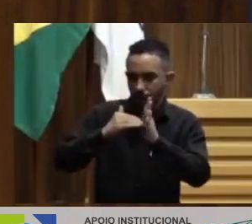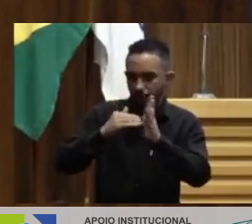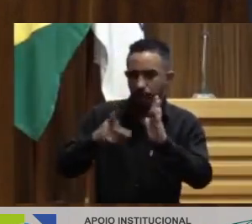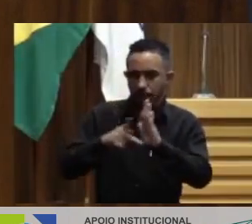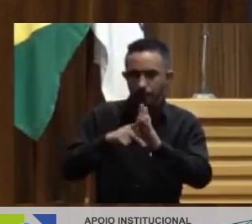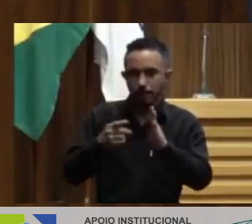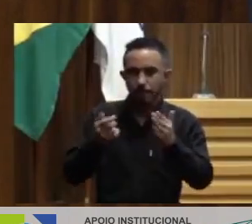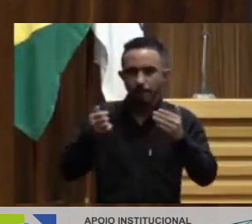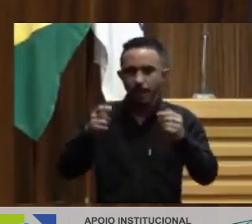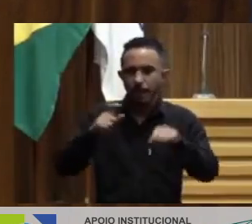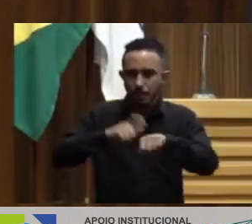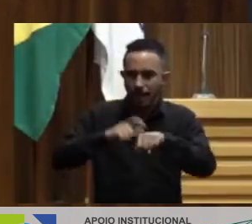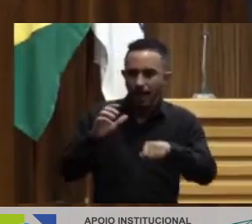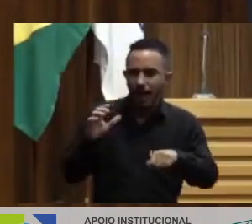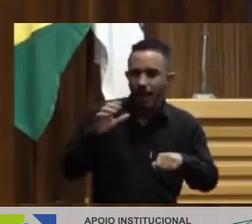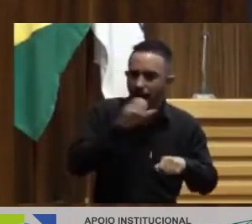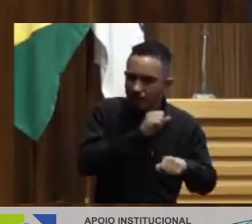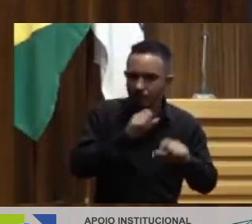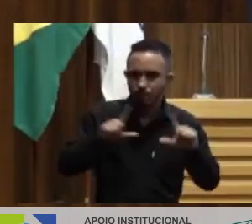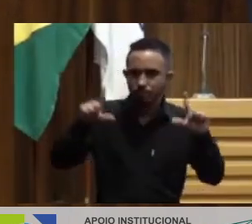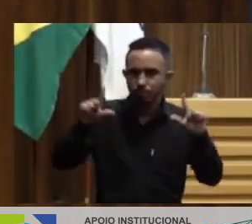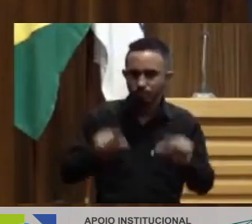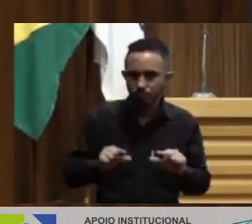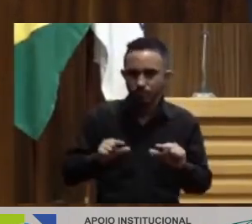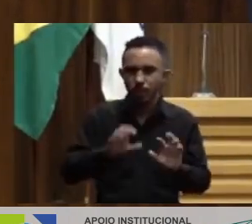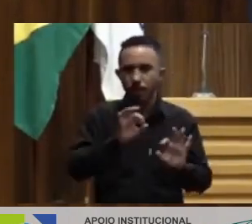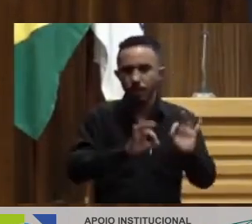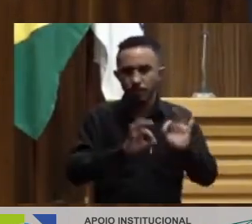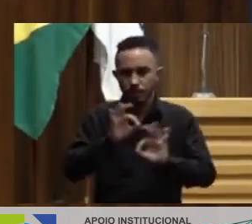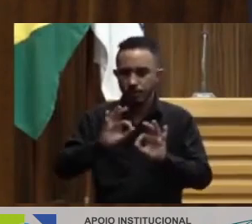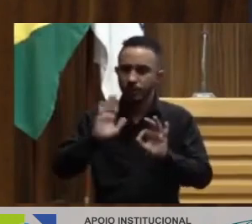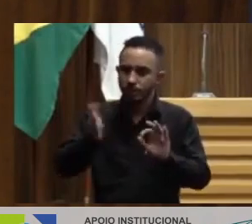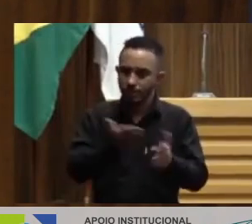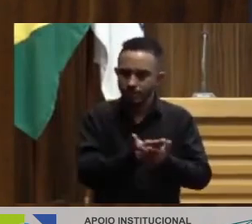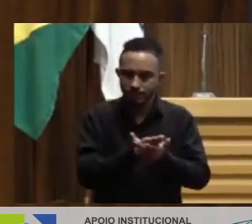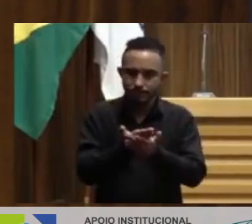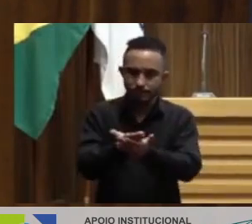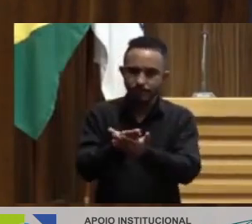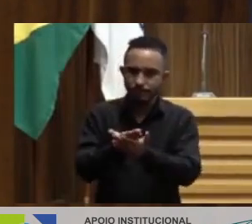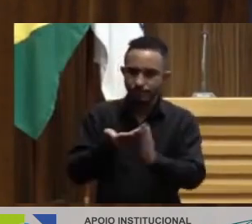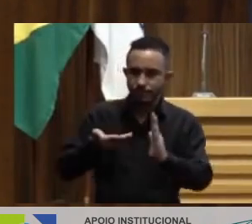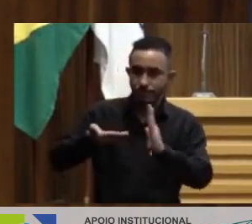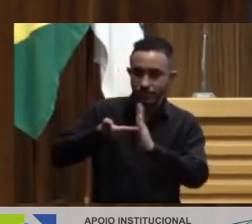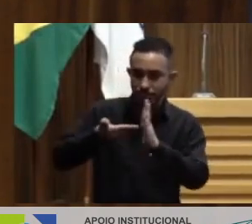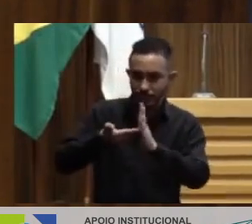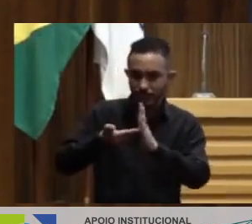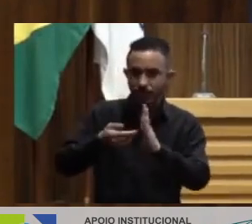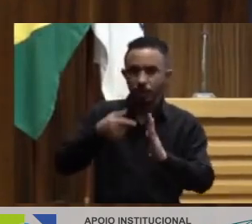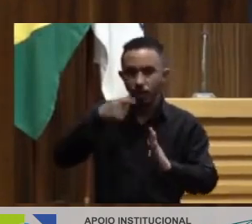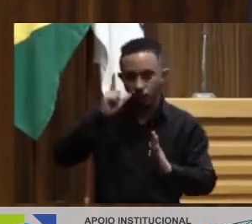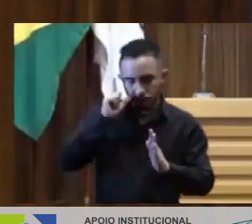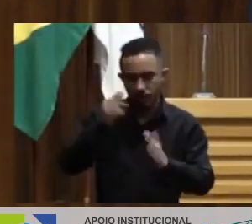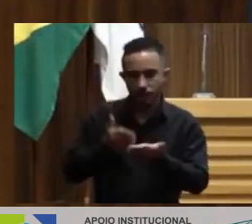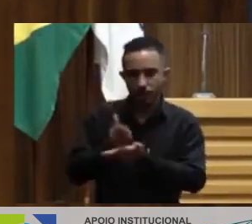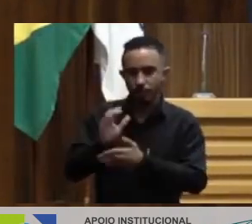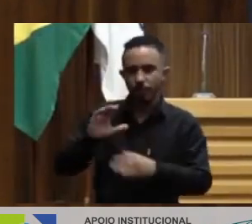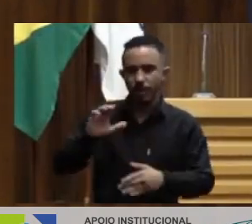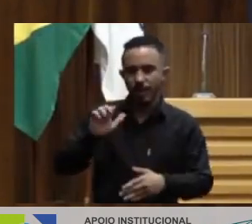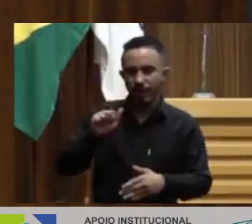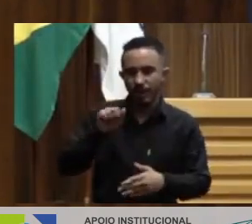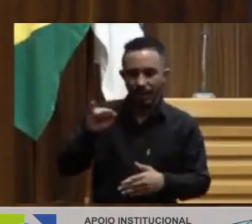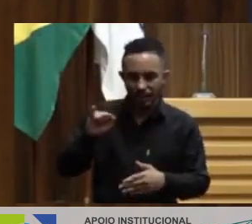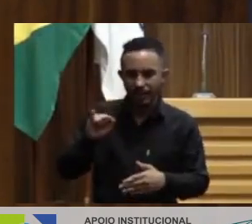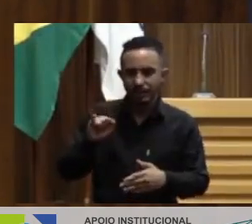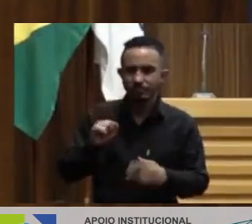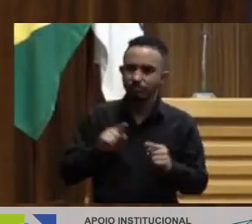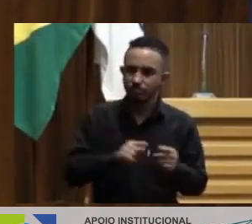depreciação acelerada. O projeto já foi para o Senado, foi aprovado ontem na CAI e deve ser